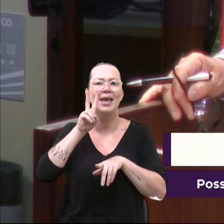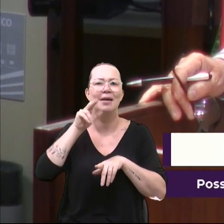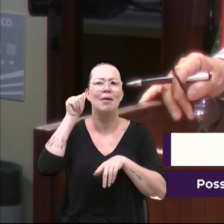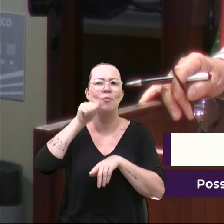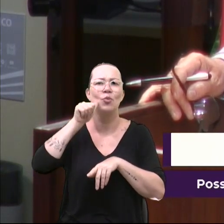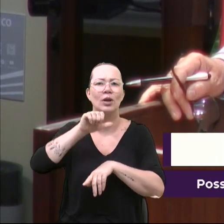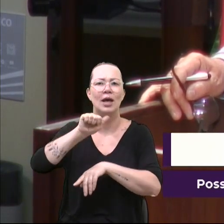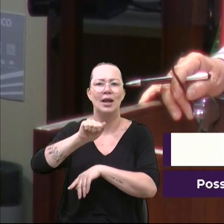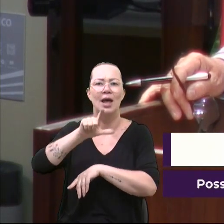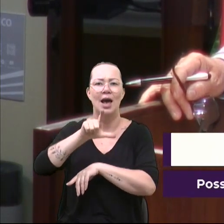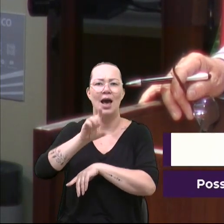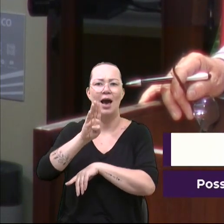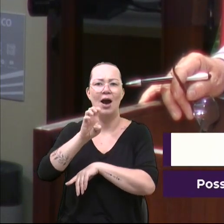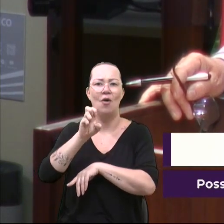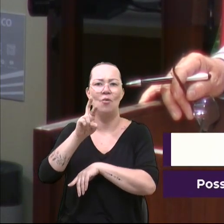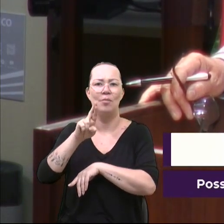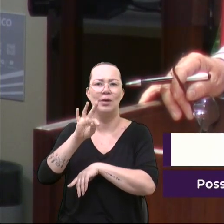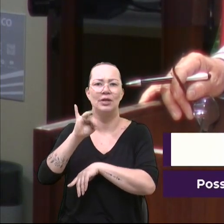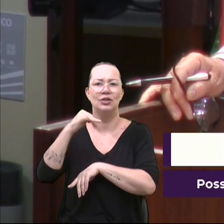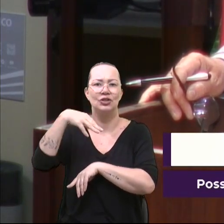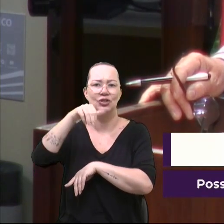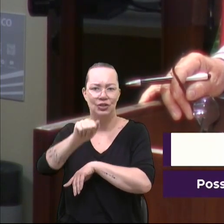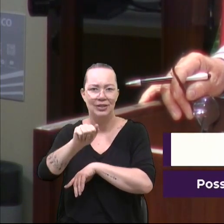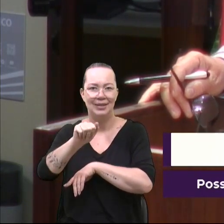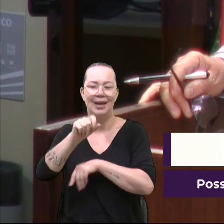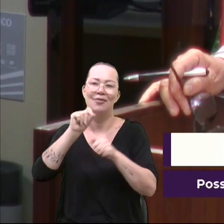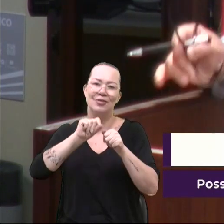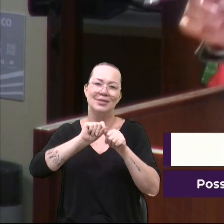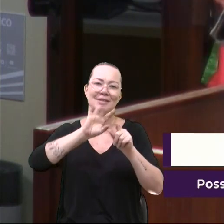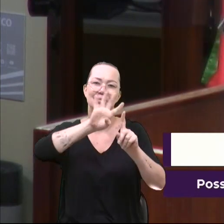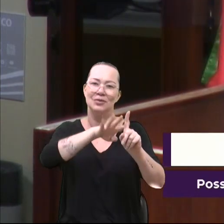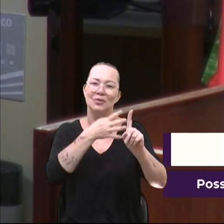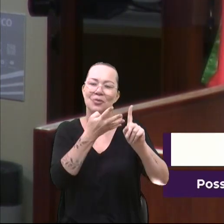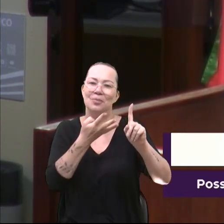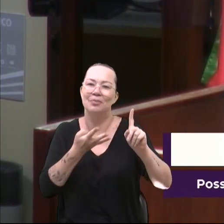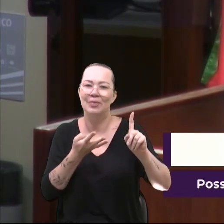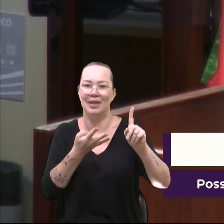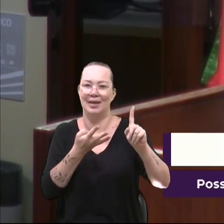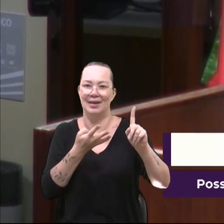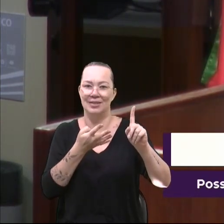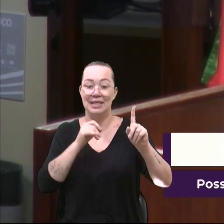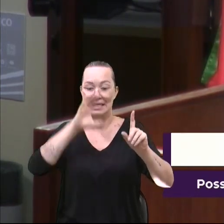114 anos, homenagem, cidadã caxiense,